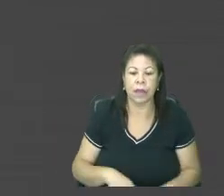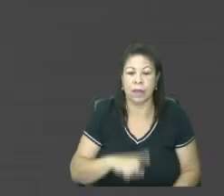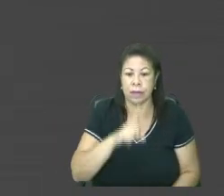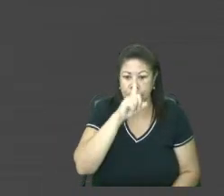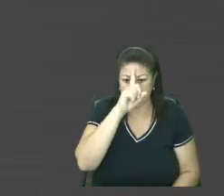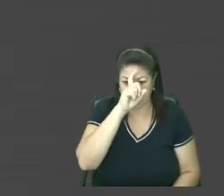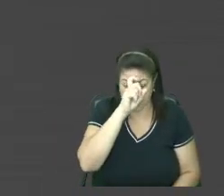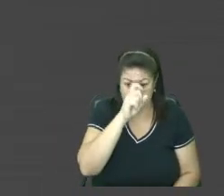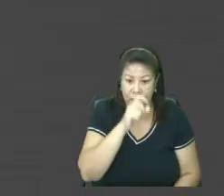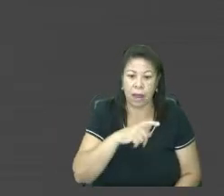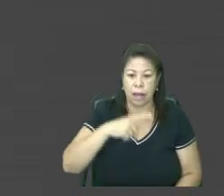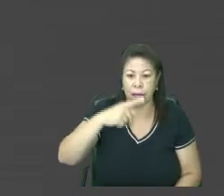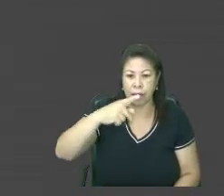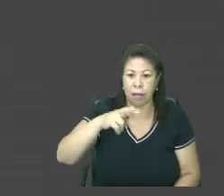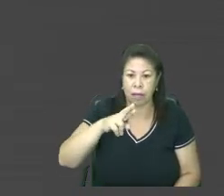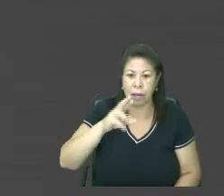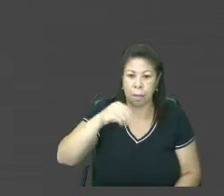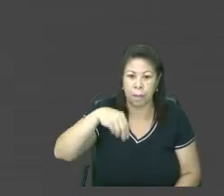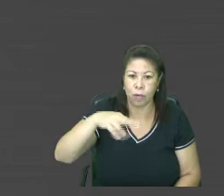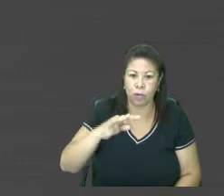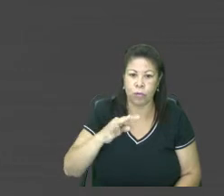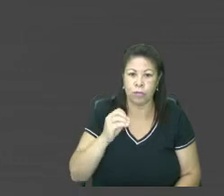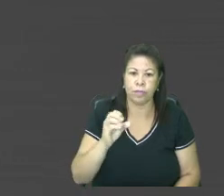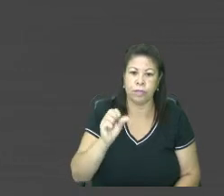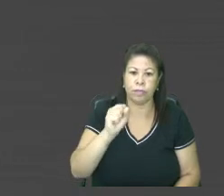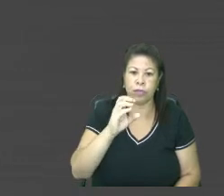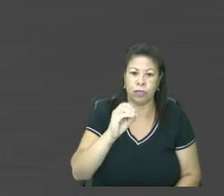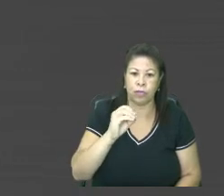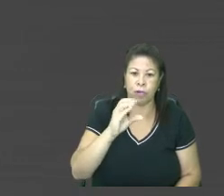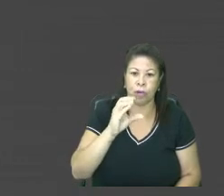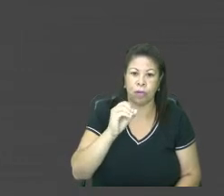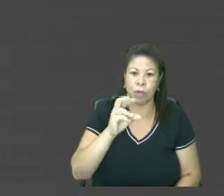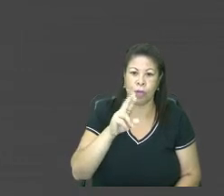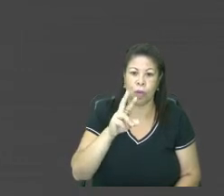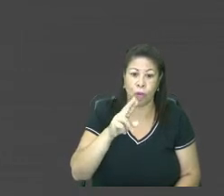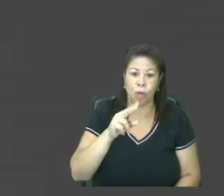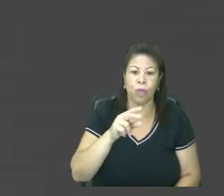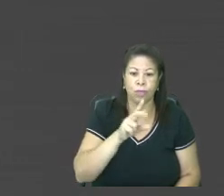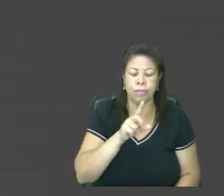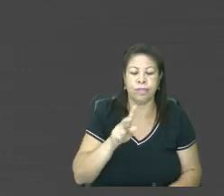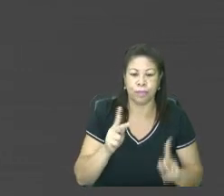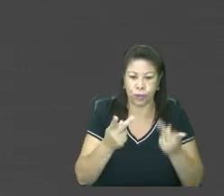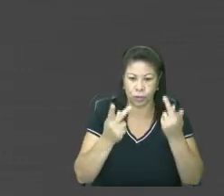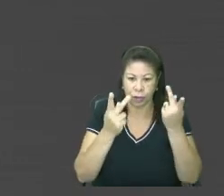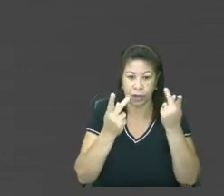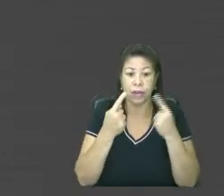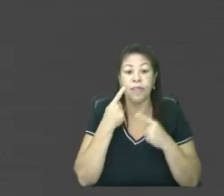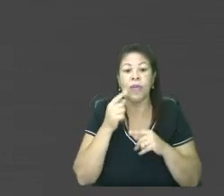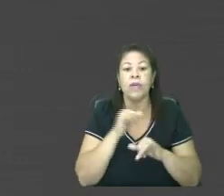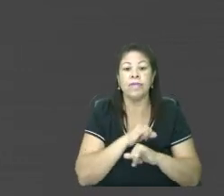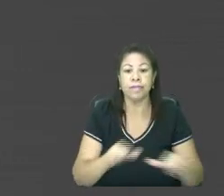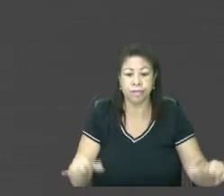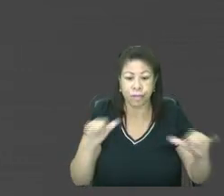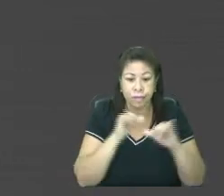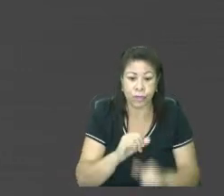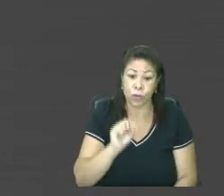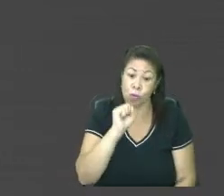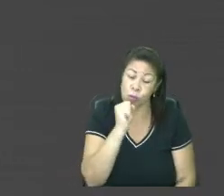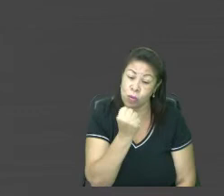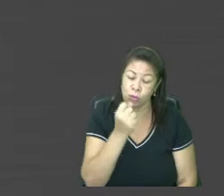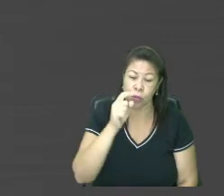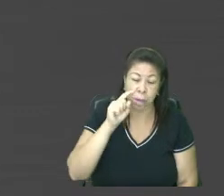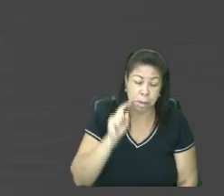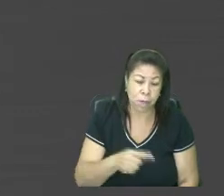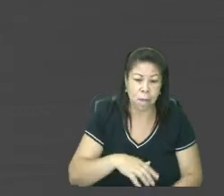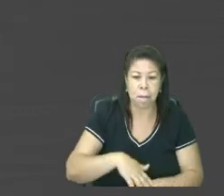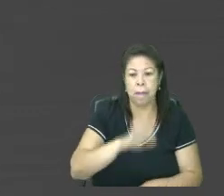né, no terceiro quadrimestre, né, a gente vê uma informação de um pouco mais de 8.700 atendimentos no